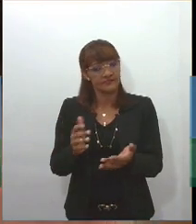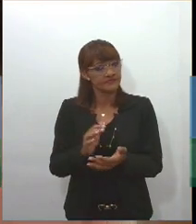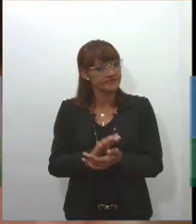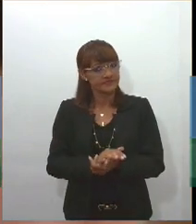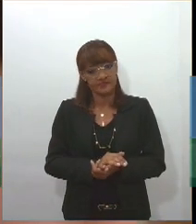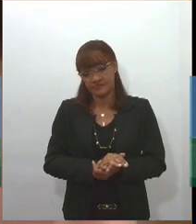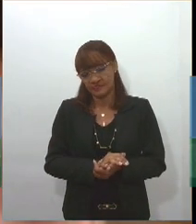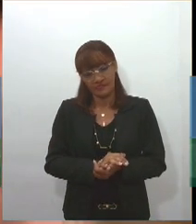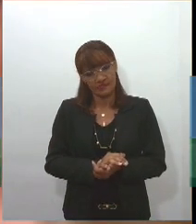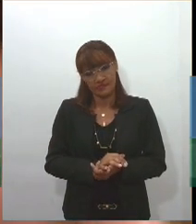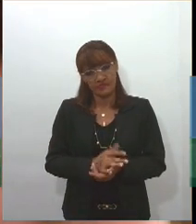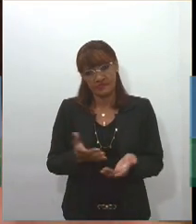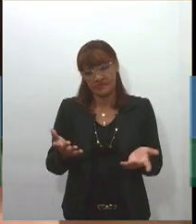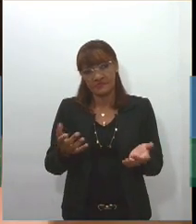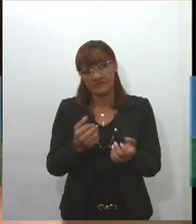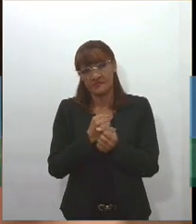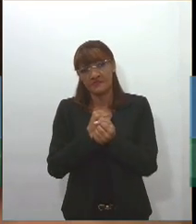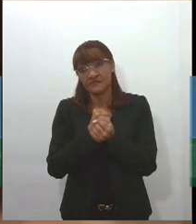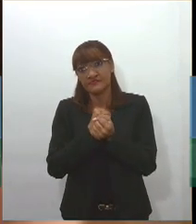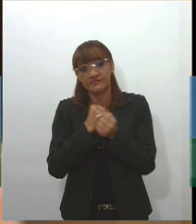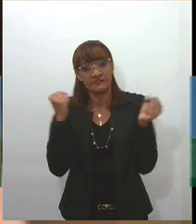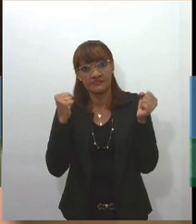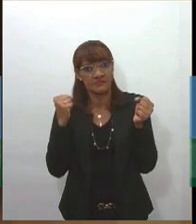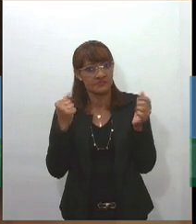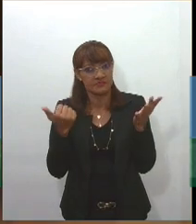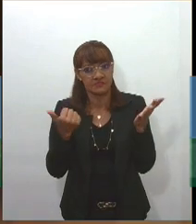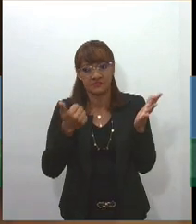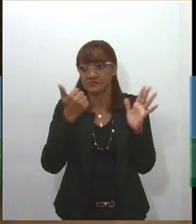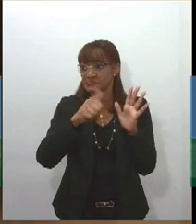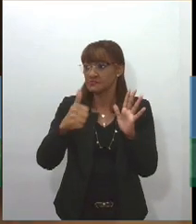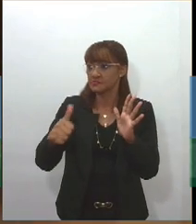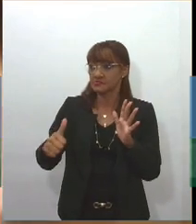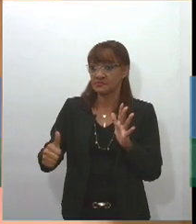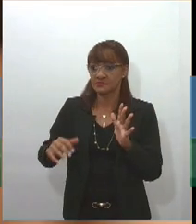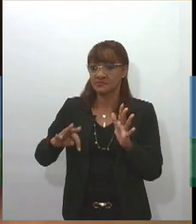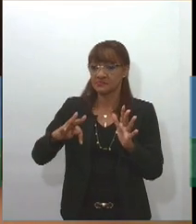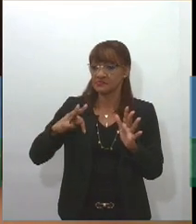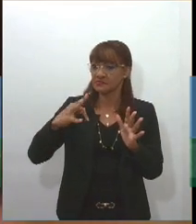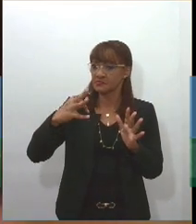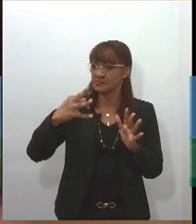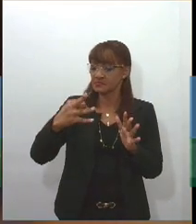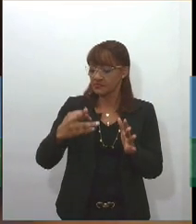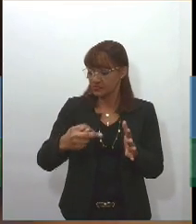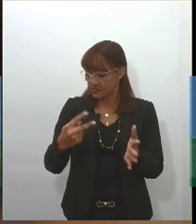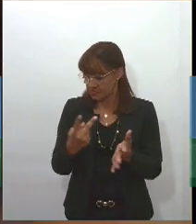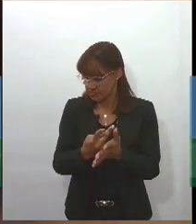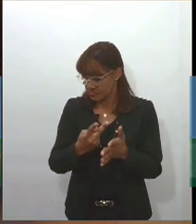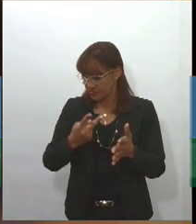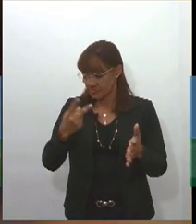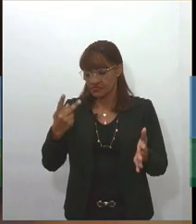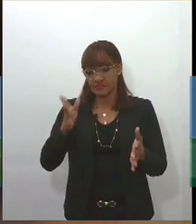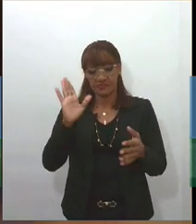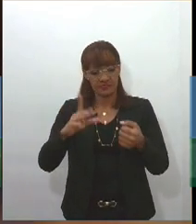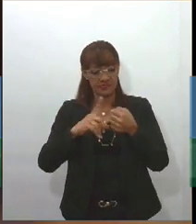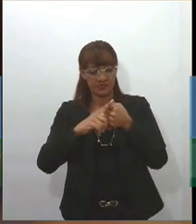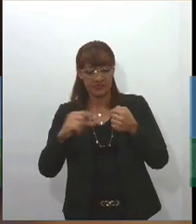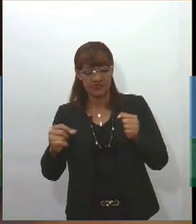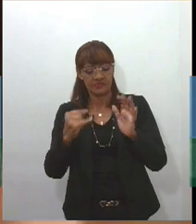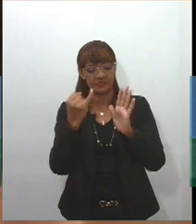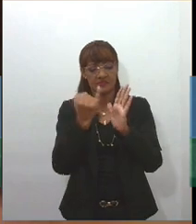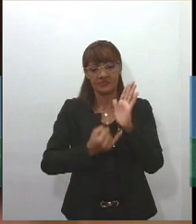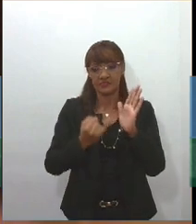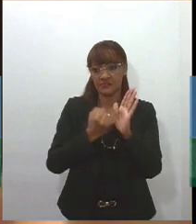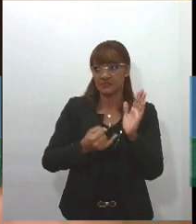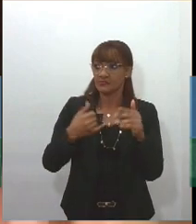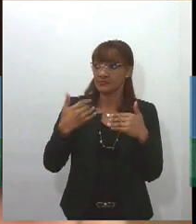impossível de se avaliar os impactos e eh eh nos vários artigos incisos na na nos